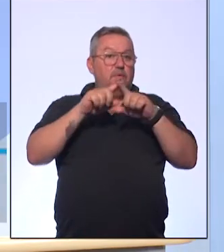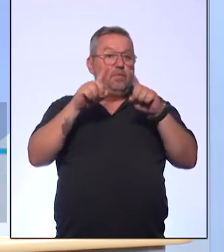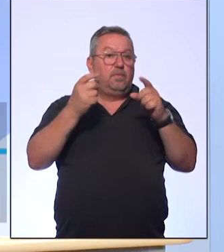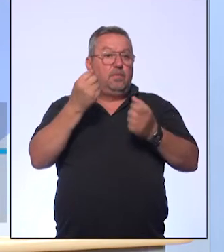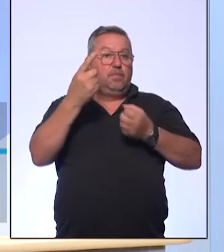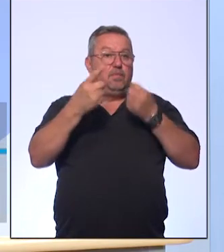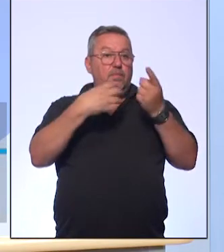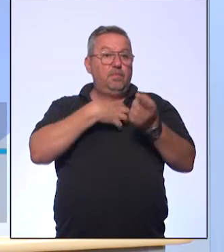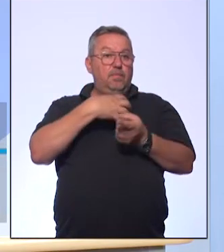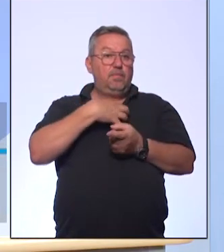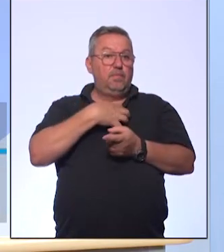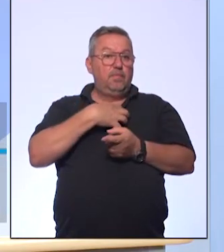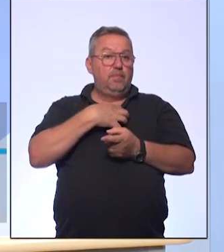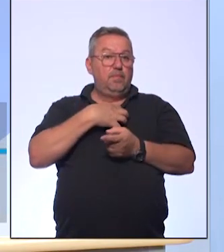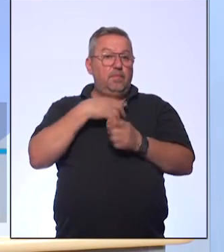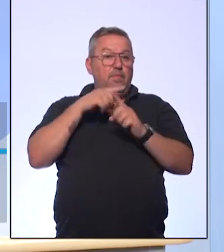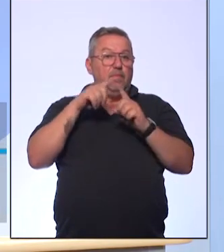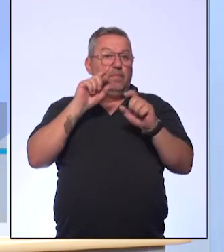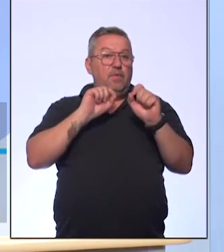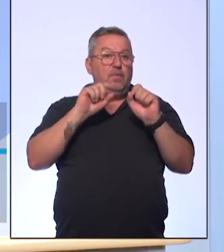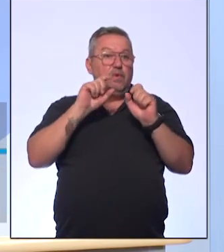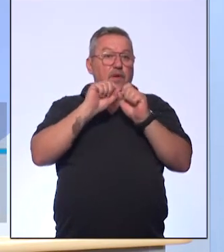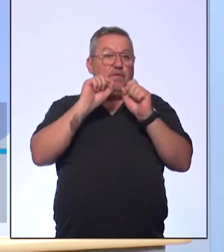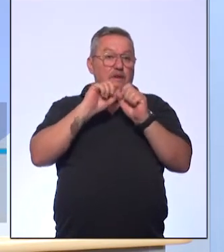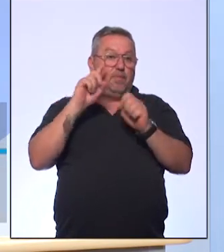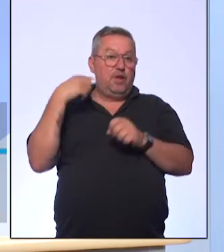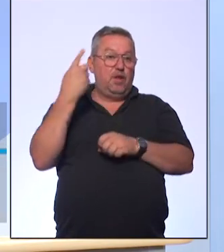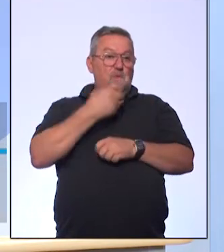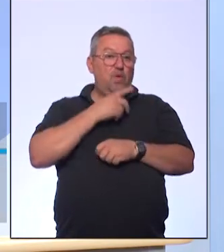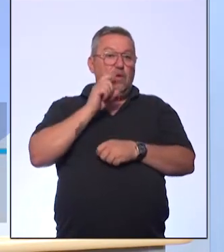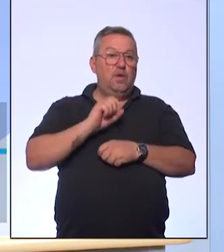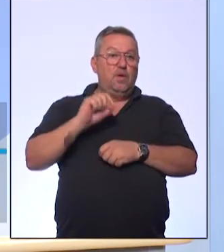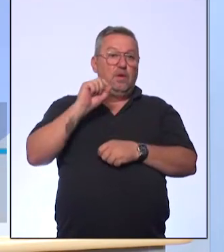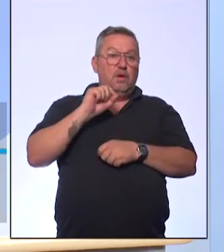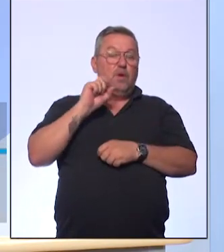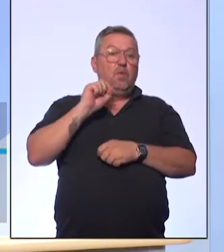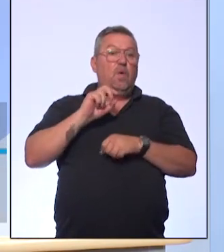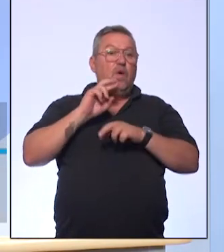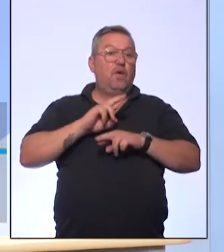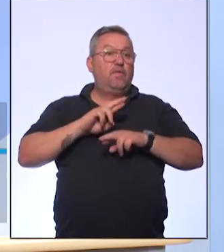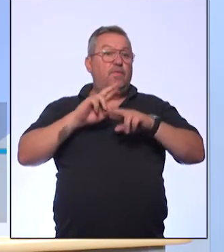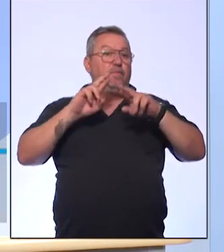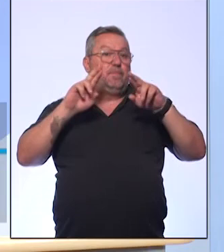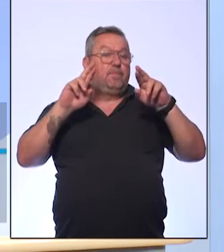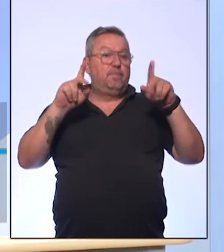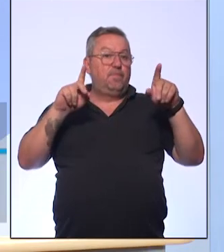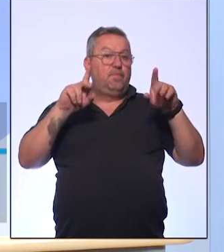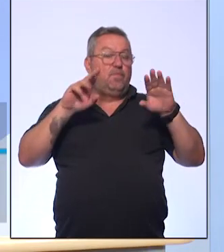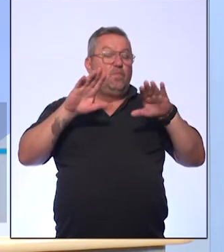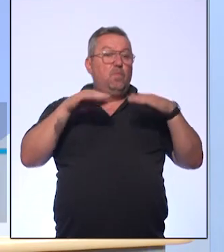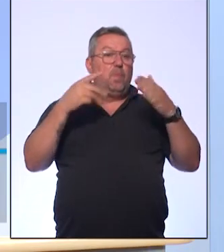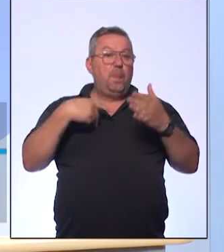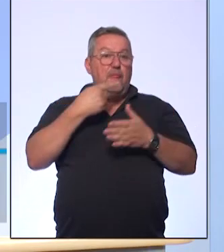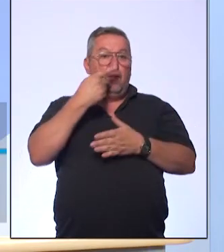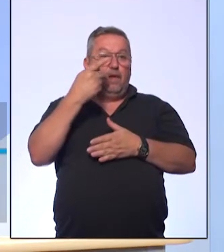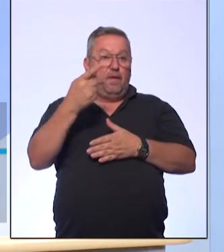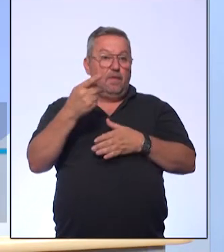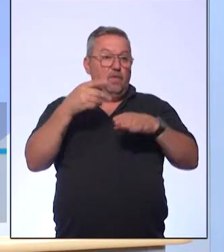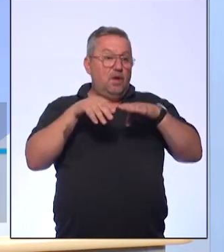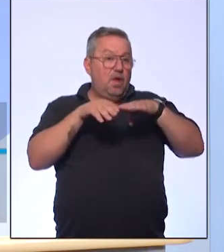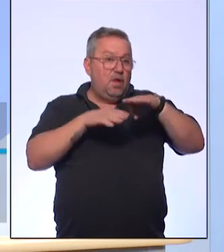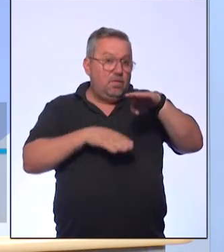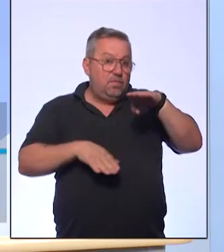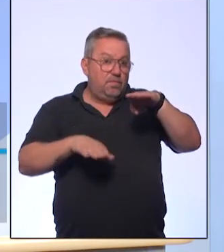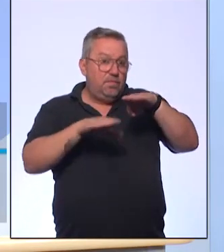alguns aspectos, mas o que tem que ficar para a gente qual é a diferença quando nós falamos em